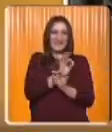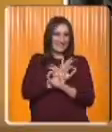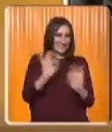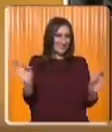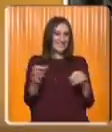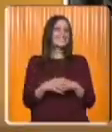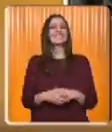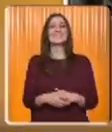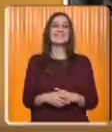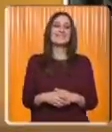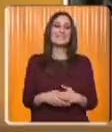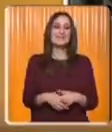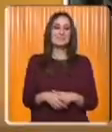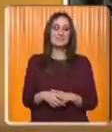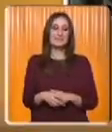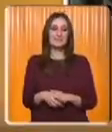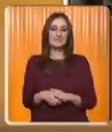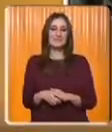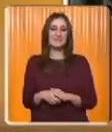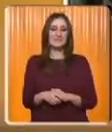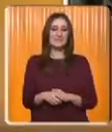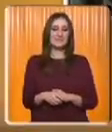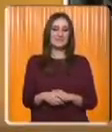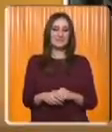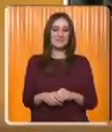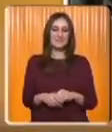Maravilhosa! Que